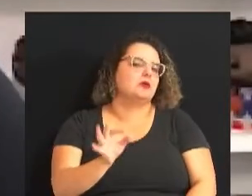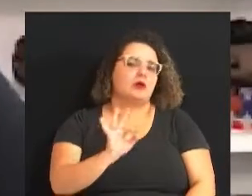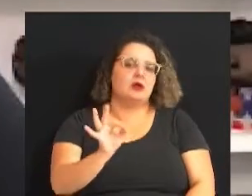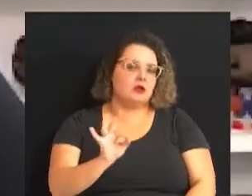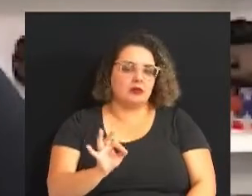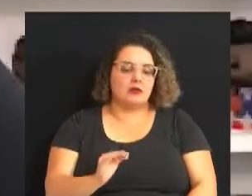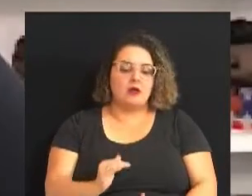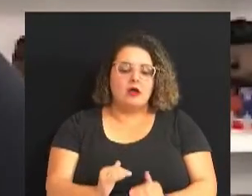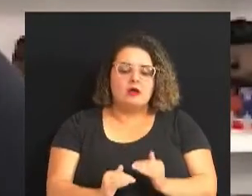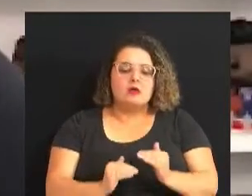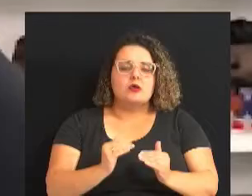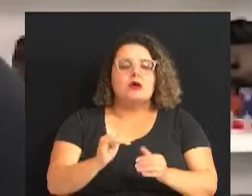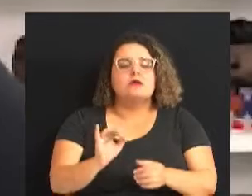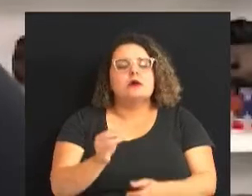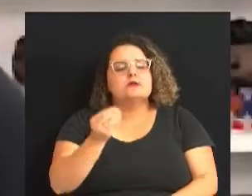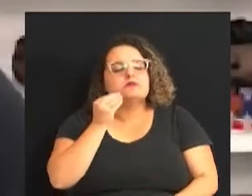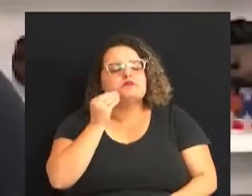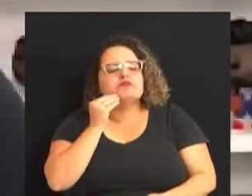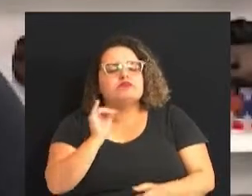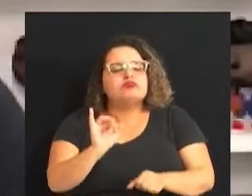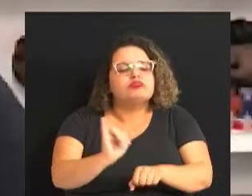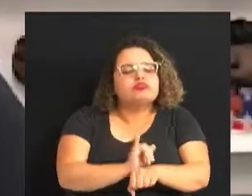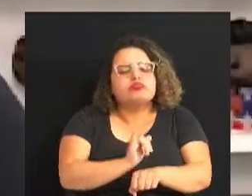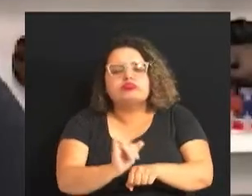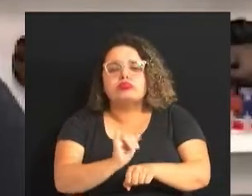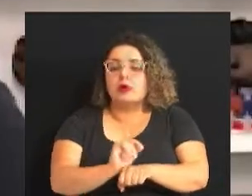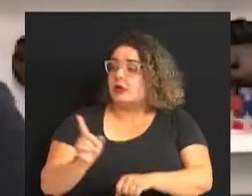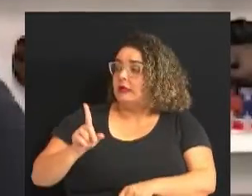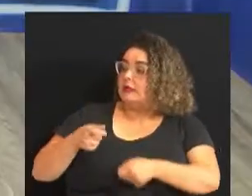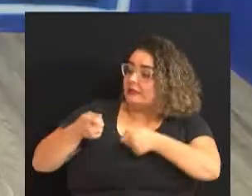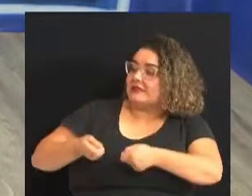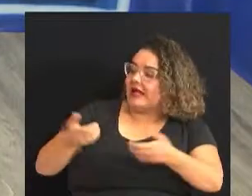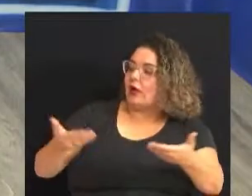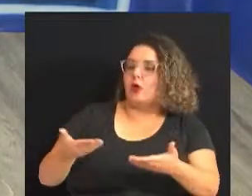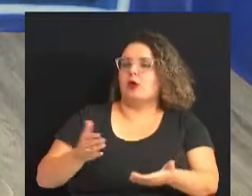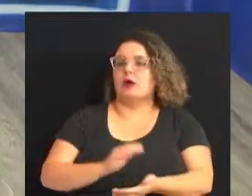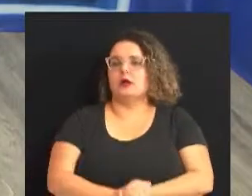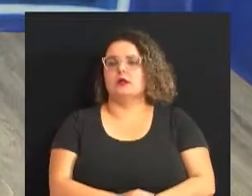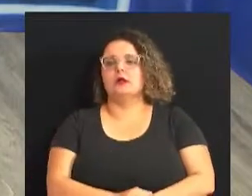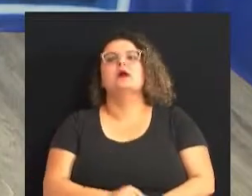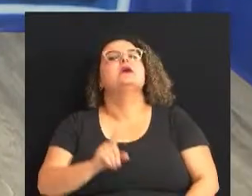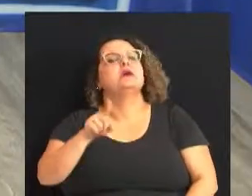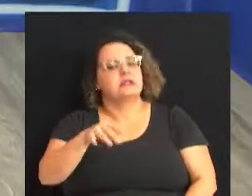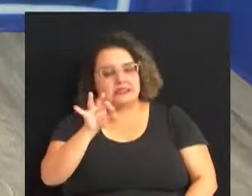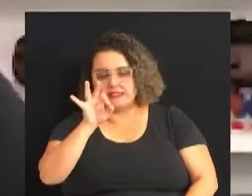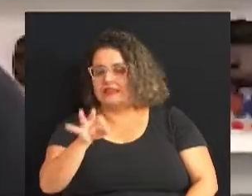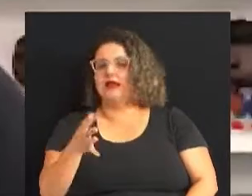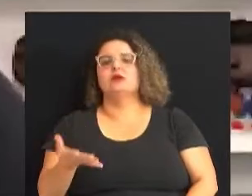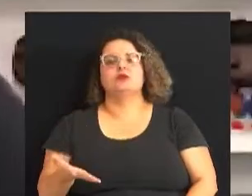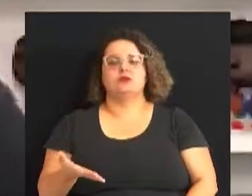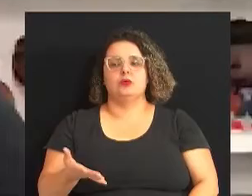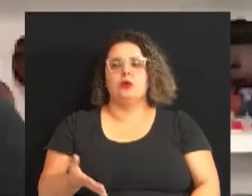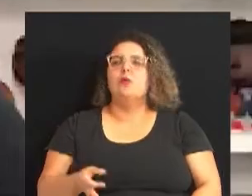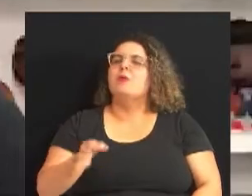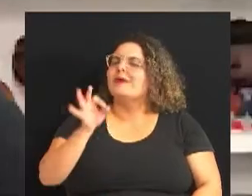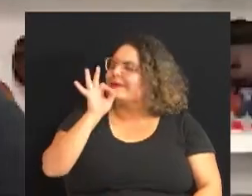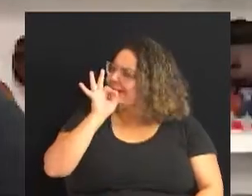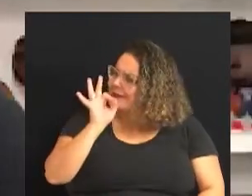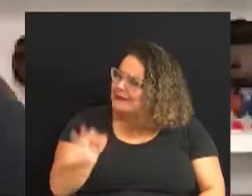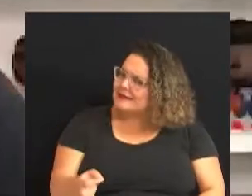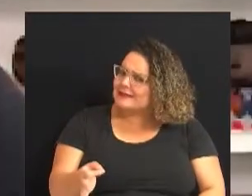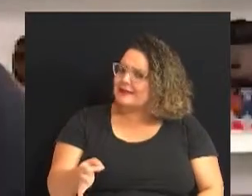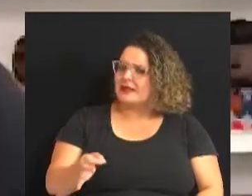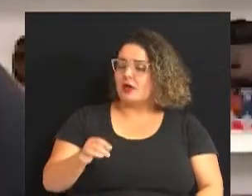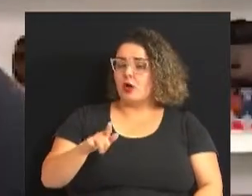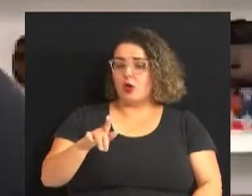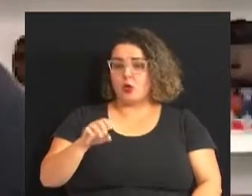desperdiçar, vai tentar lapidá-lo da melhor Não maneira precisa possível. colocá-lo E aí agora, sim, né? você exato. Você pode ter certeza que se o Golden State, a